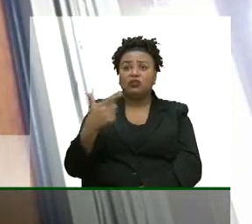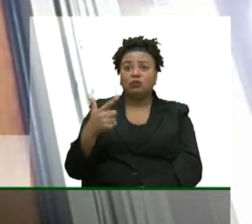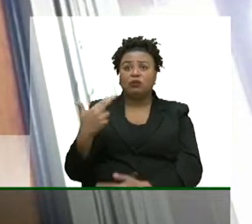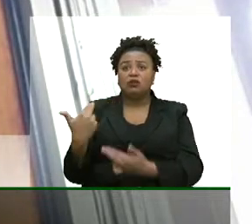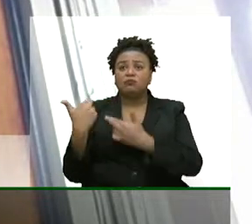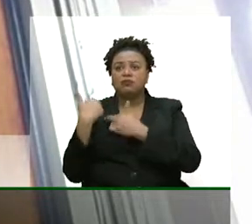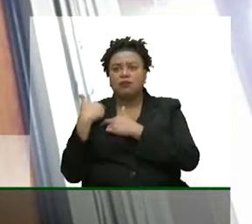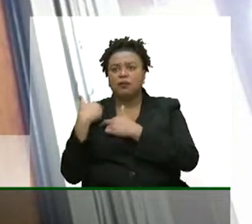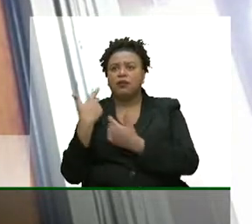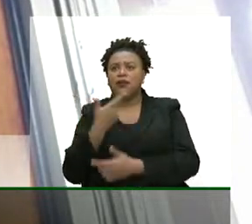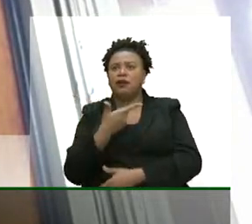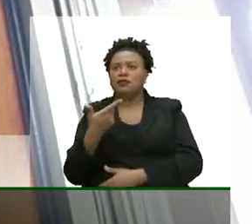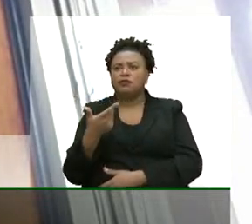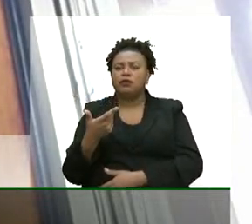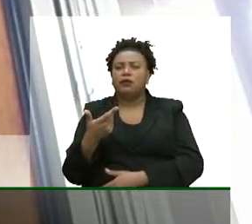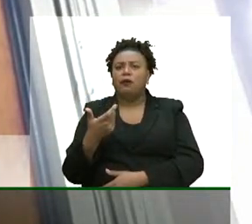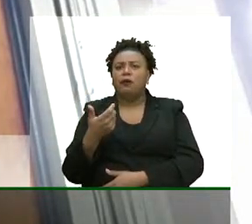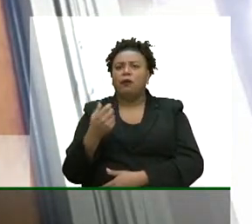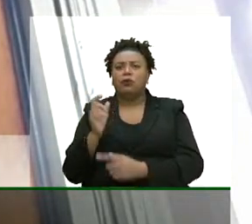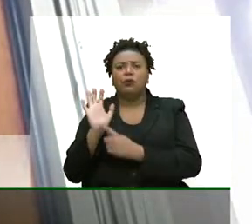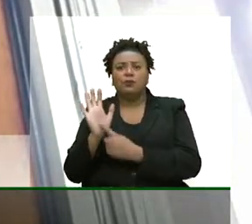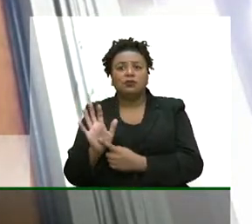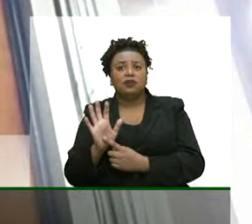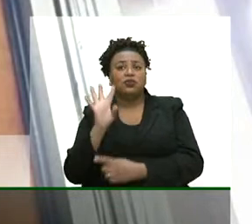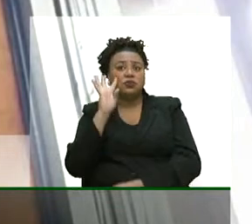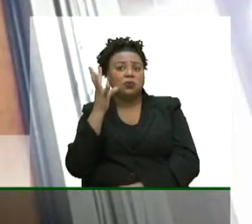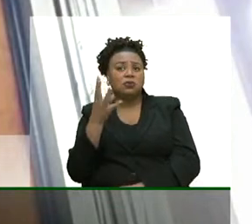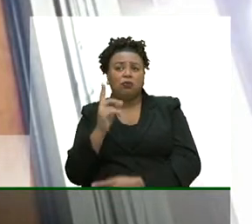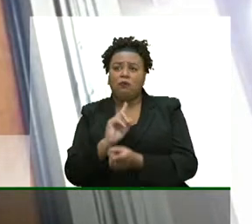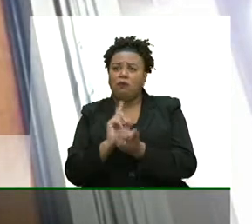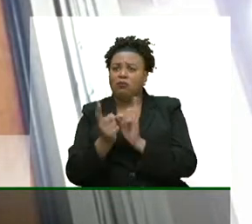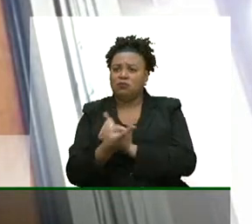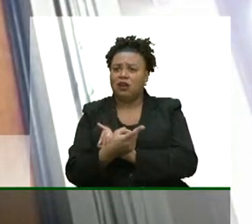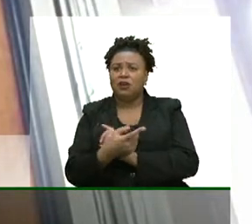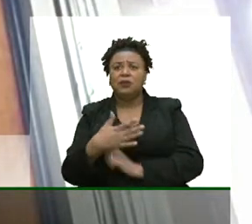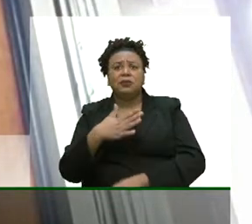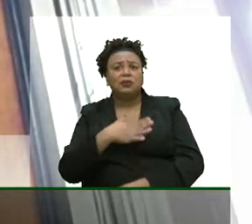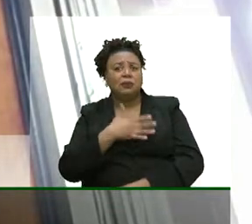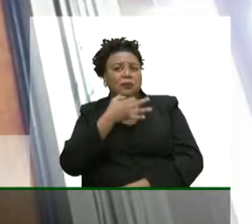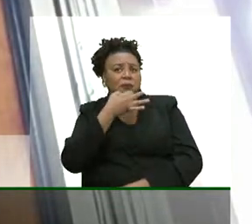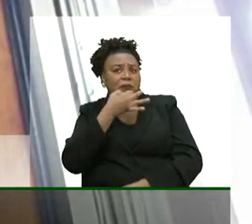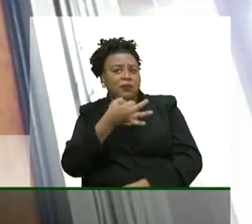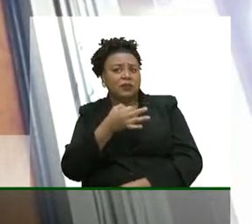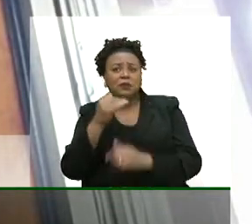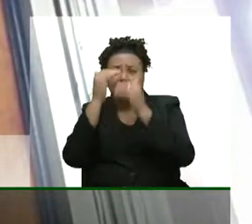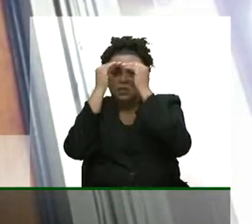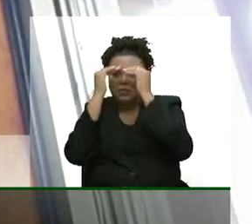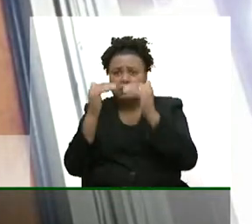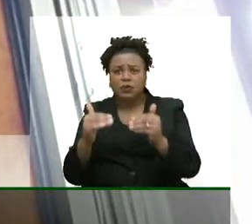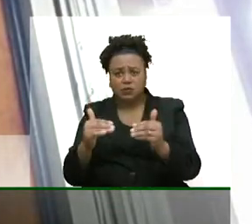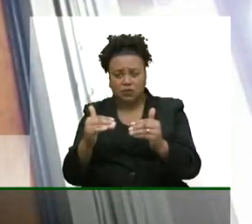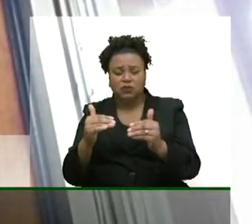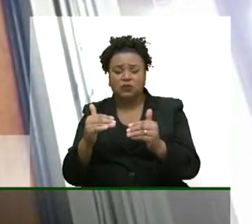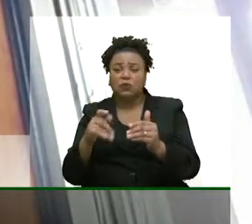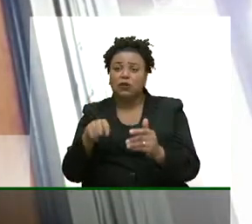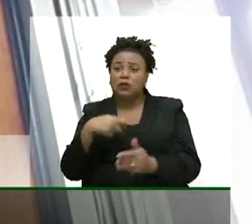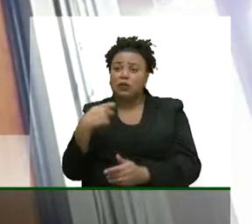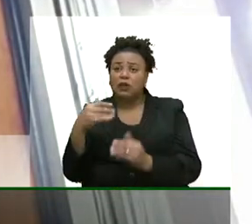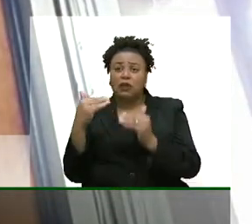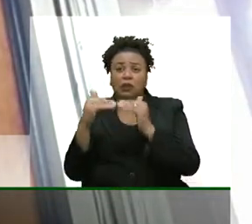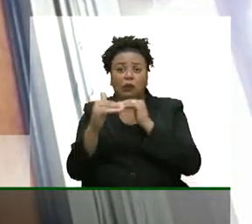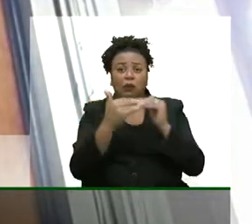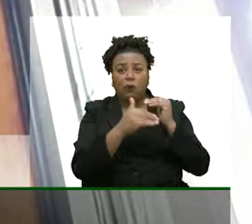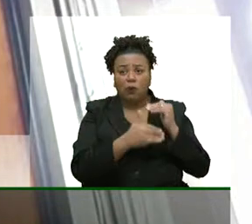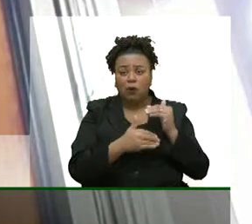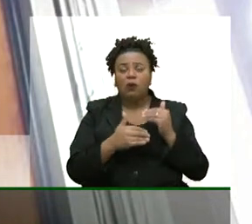não apresentasse soluções. Pelo contrário, o governo, e essa é a minha singela opinião, respeitando aqueles que divergem,